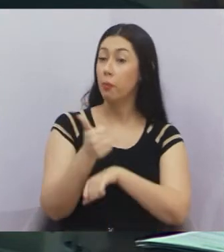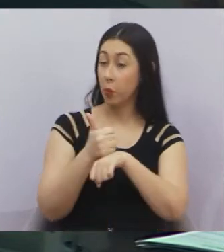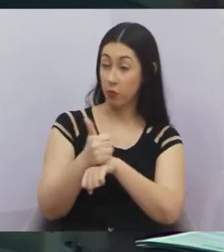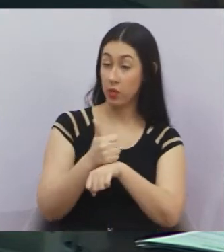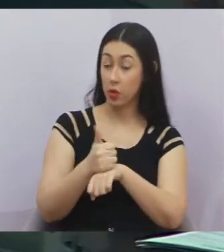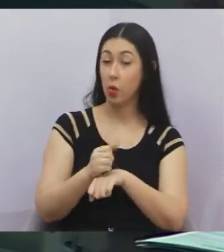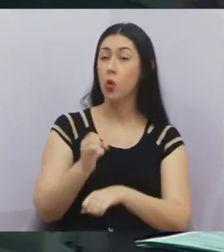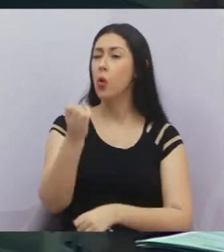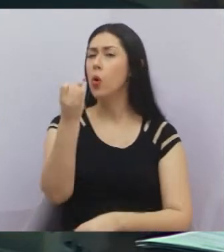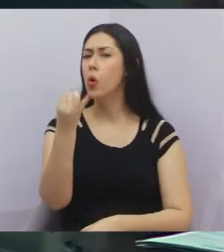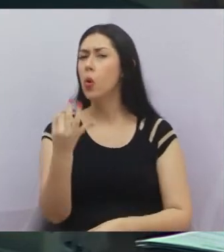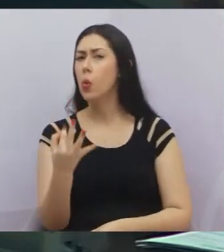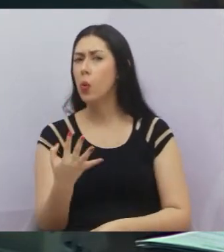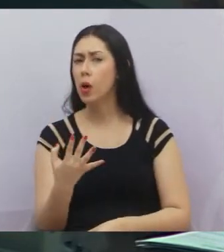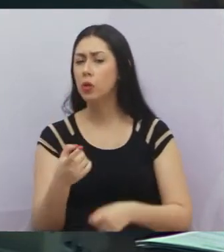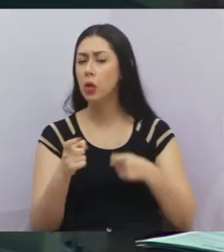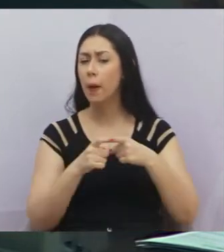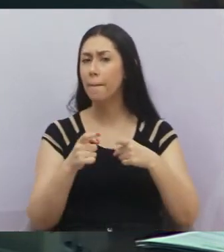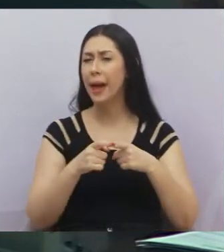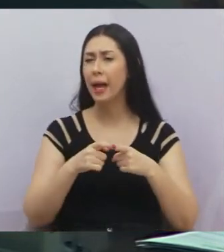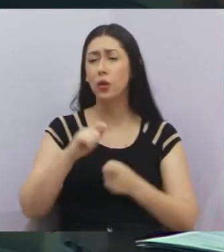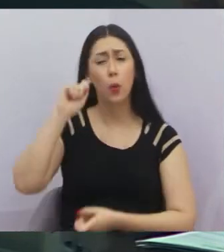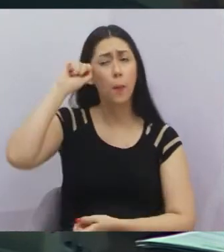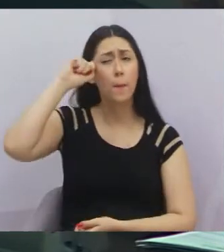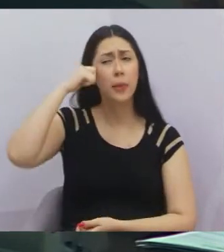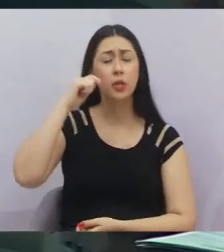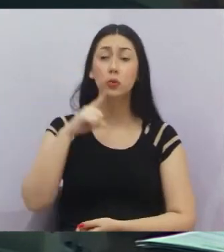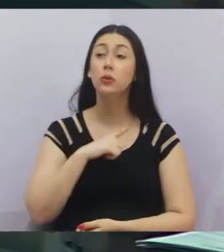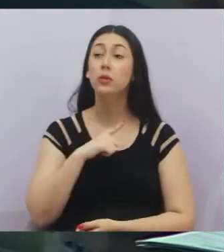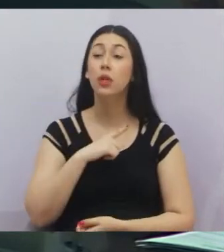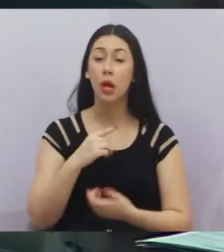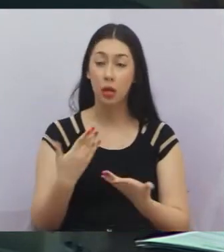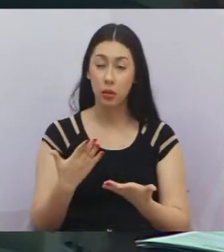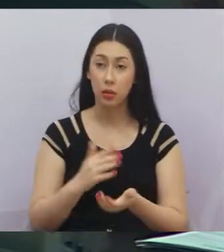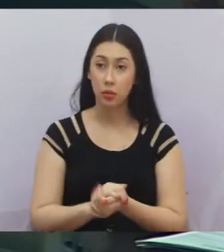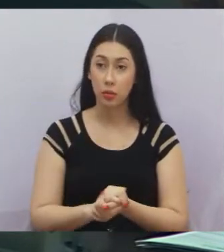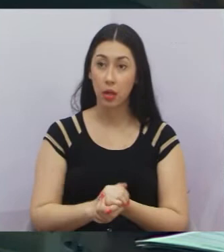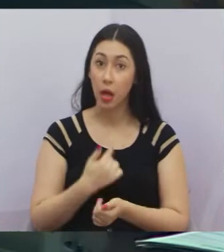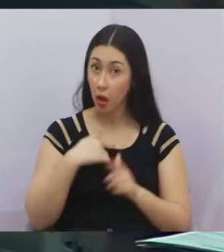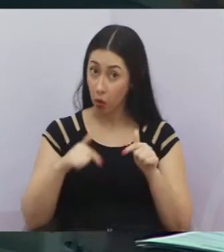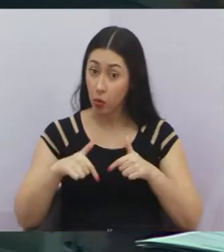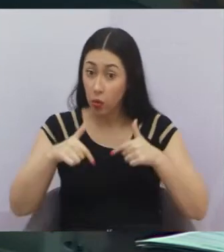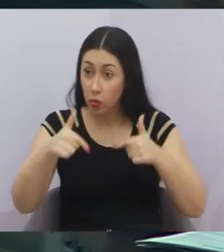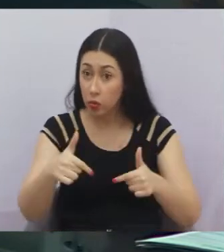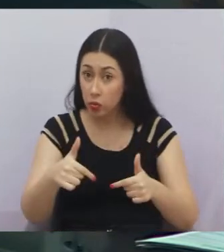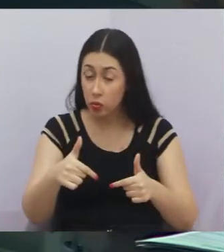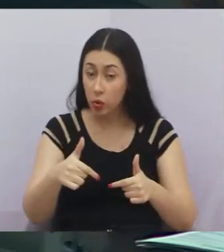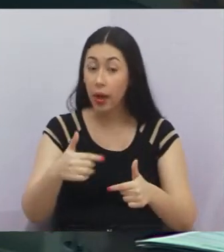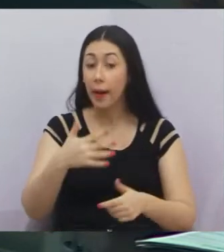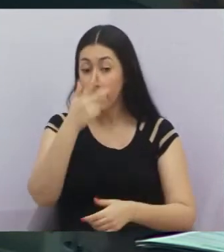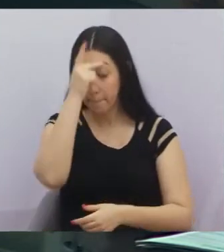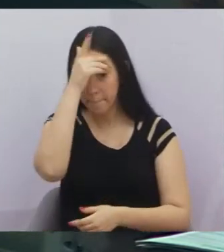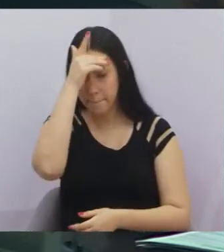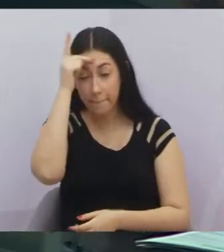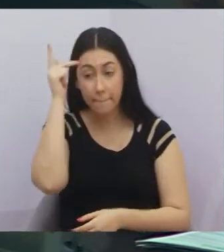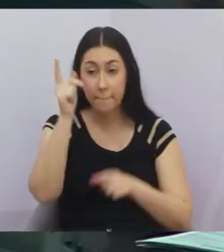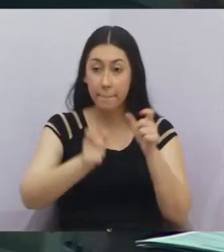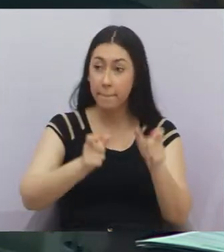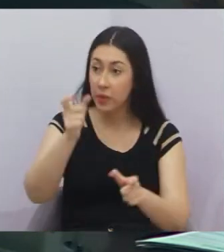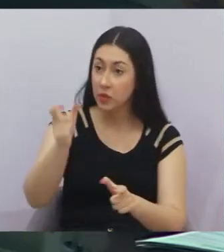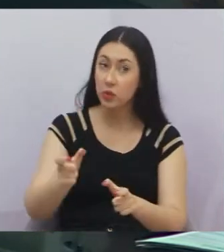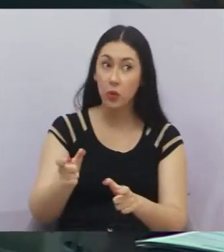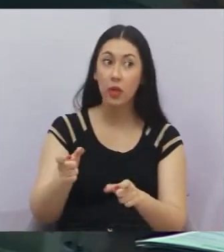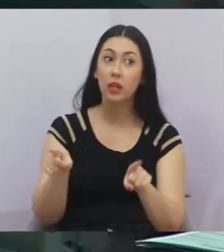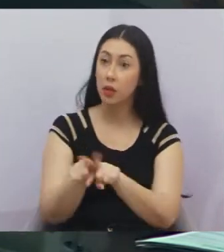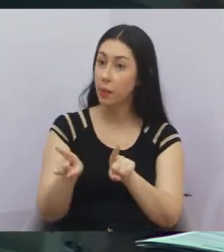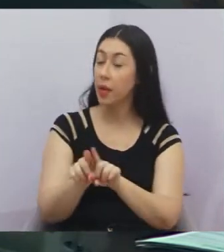negros médicos você pôde presenciar nos bancos da faculdade, né? É essa a minha luta, para que aquelas pessoas que nascerem em comunidades pobres